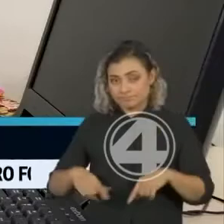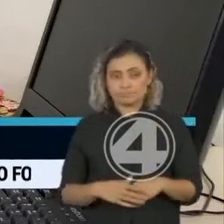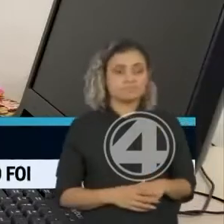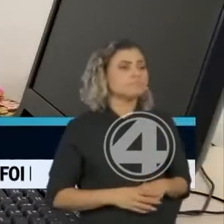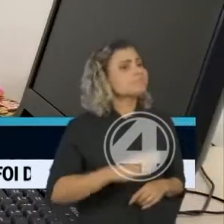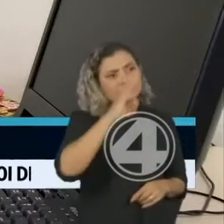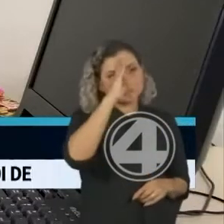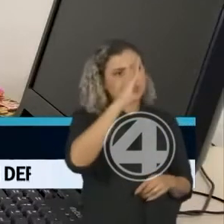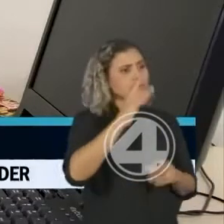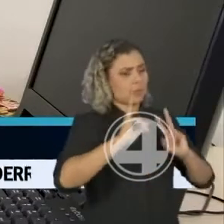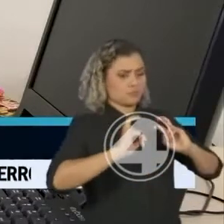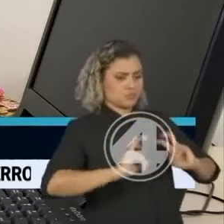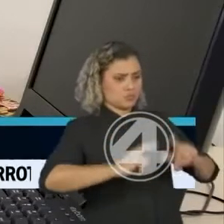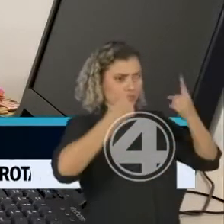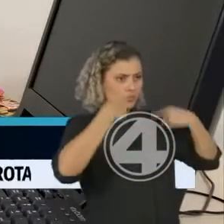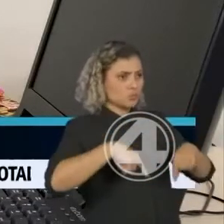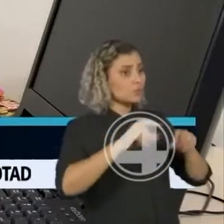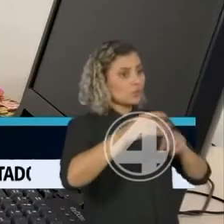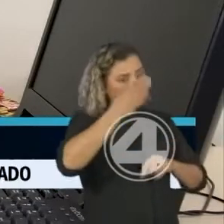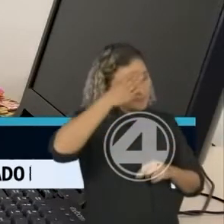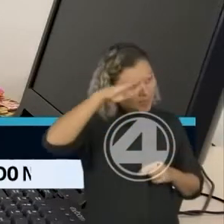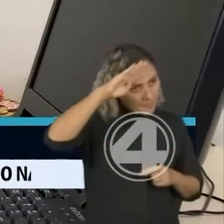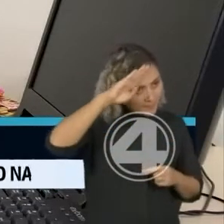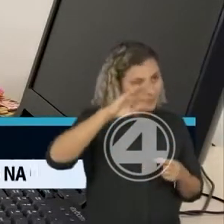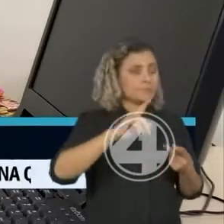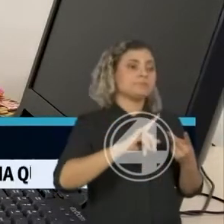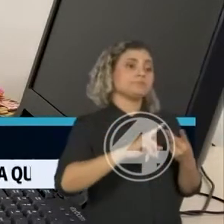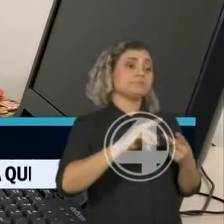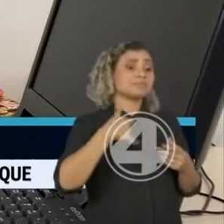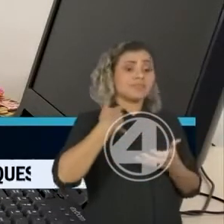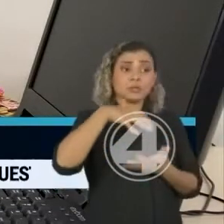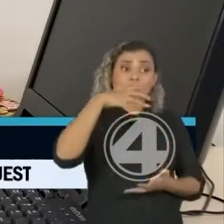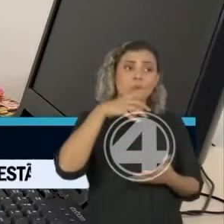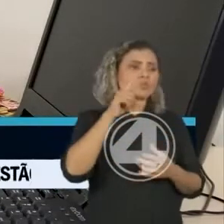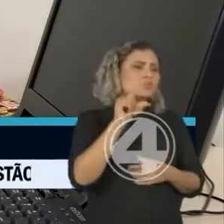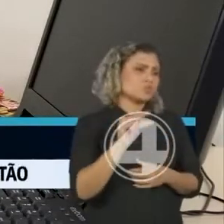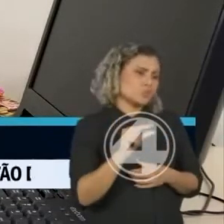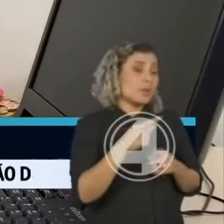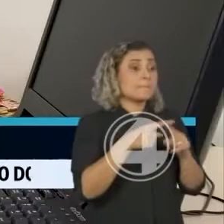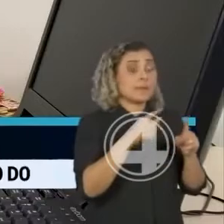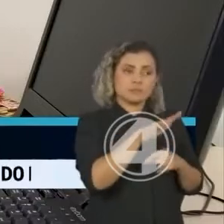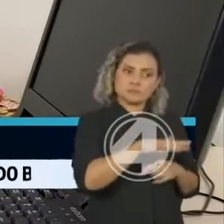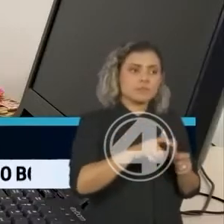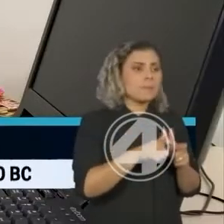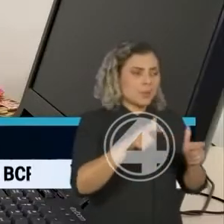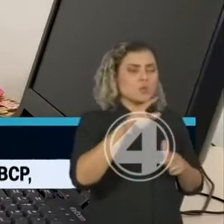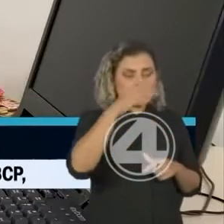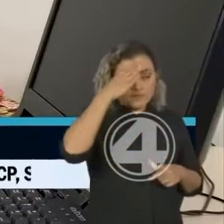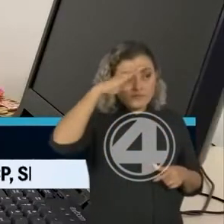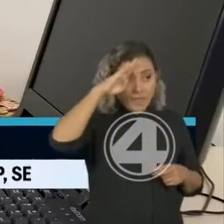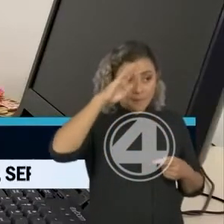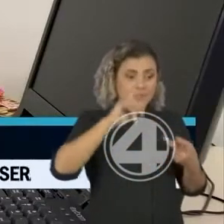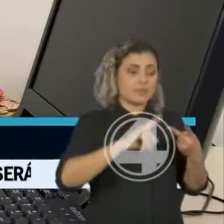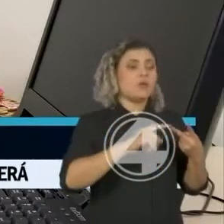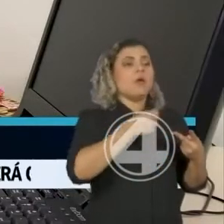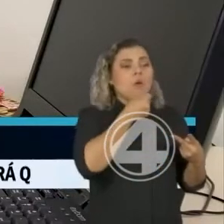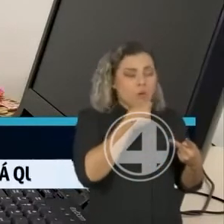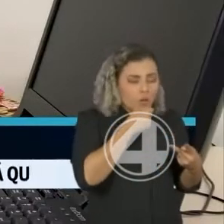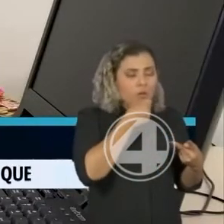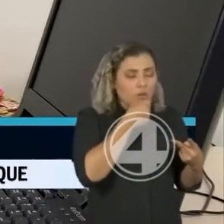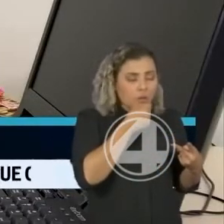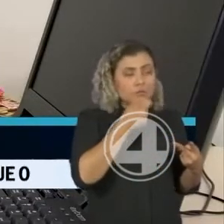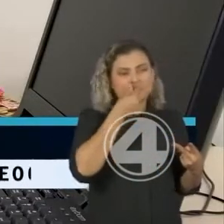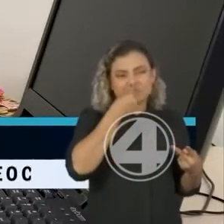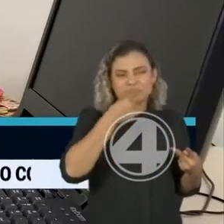principais sintomas do coronavírus são febre né no idoso menos mais uma maneira geral é febre acompanhado de